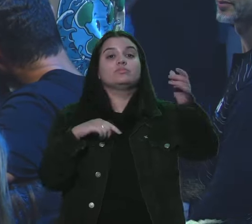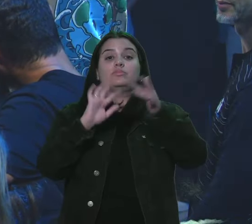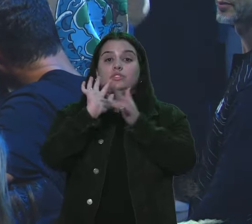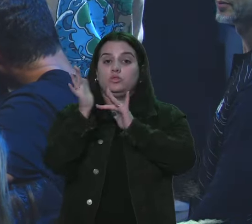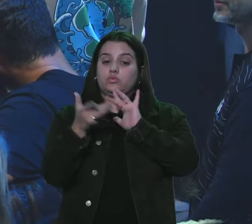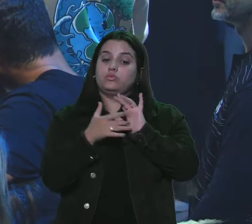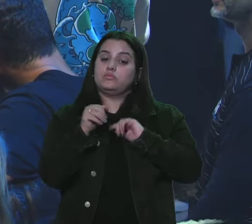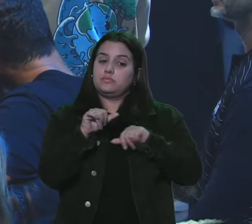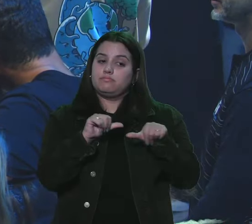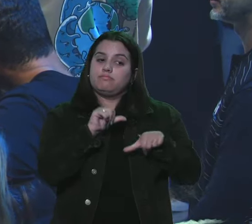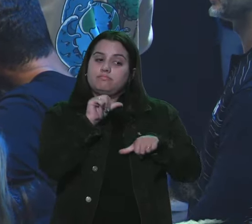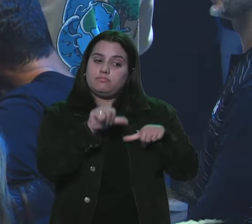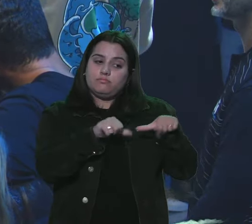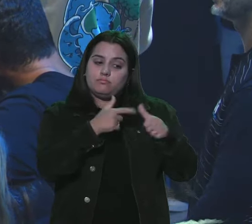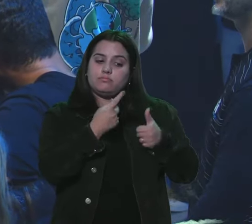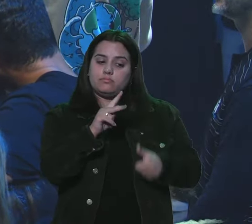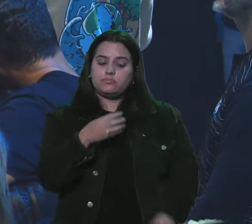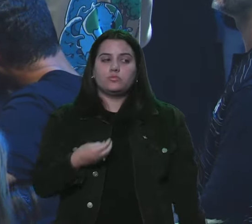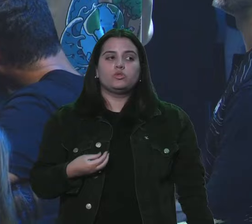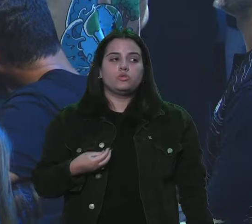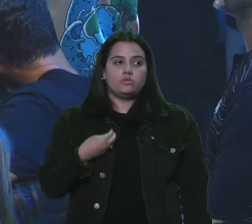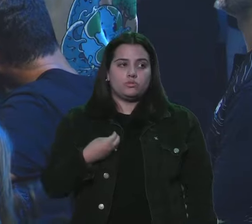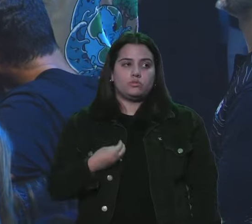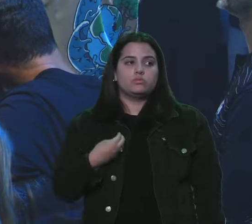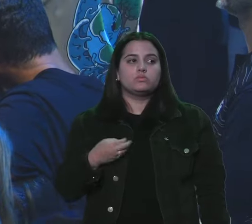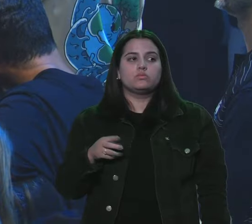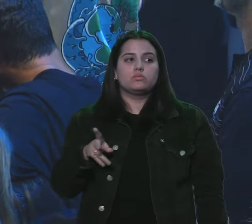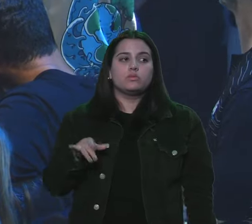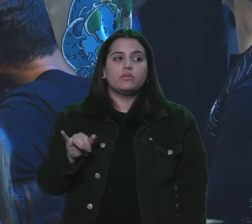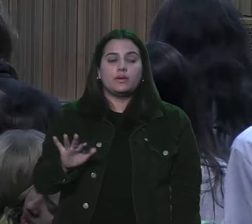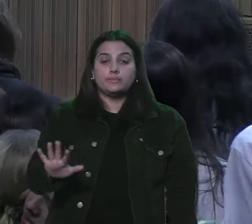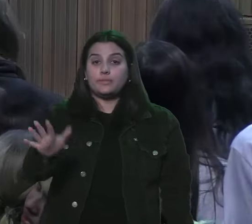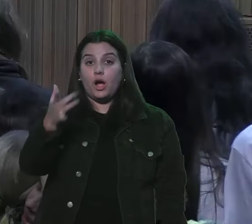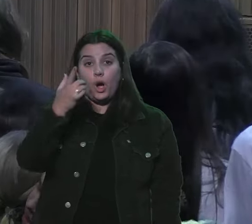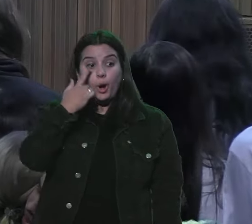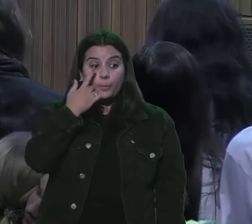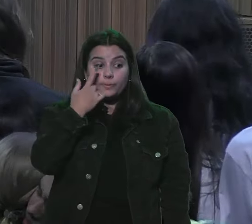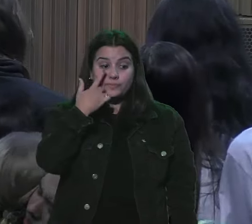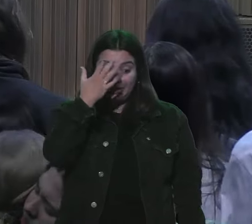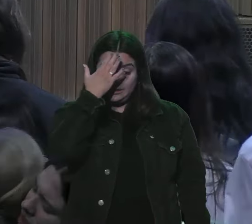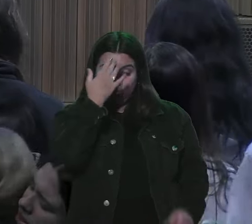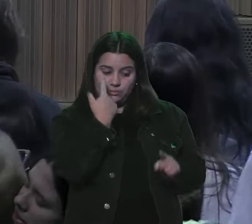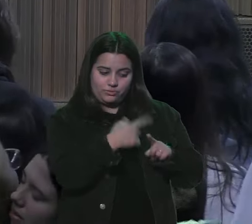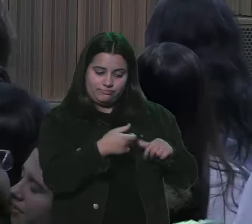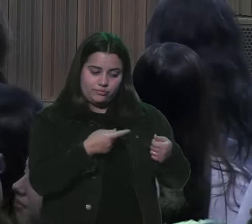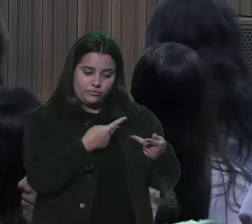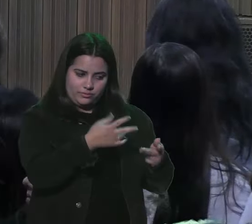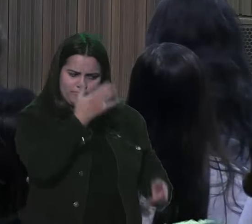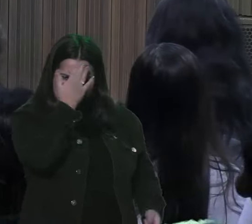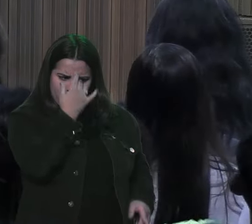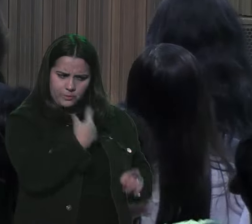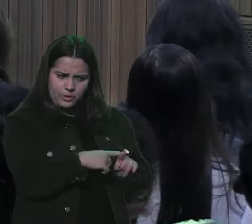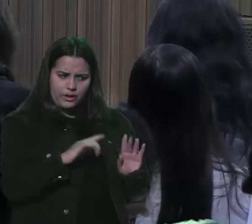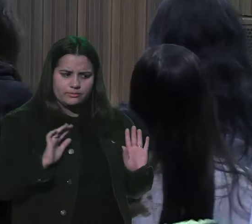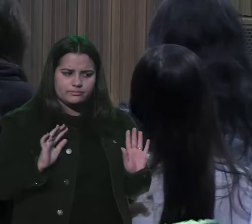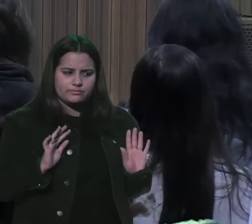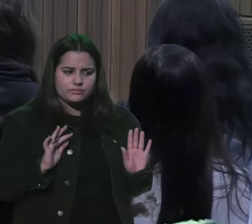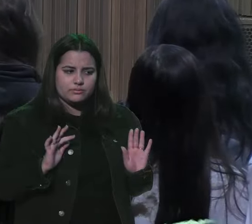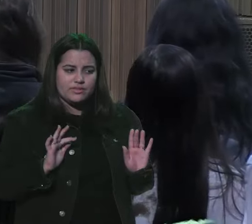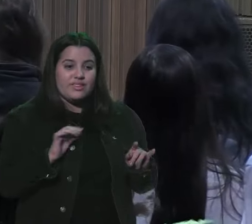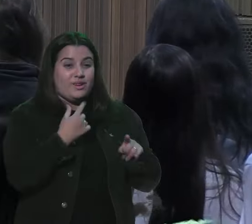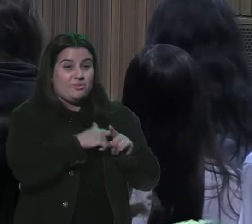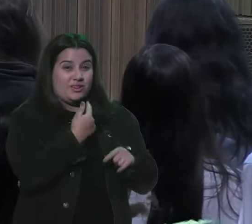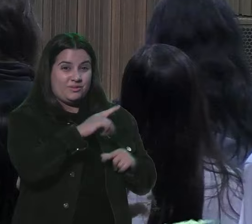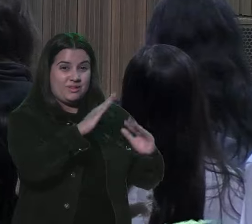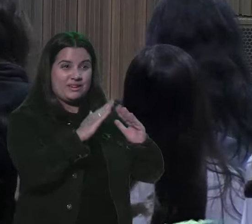mudar algumas coisas na sua vida. Ele vai falar: olha, sabe por que eu não estou te visitando? Porque tua